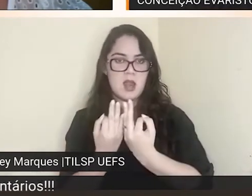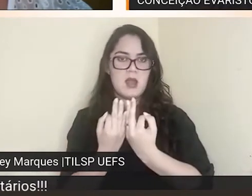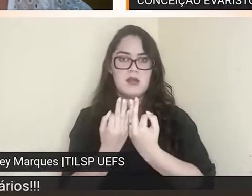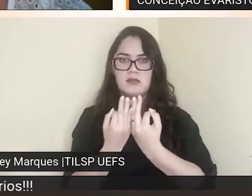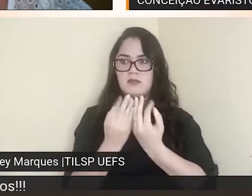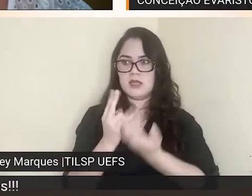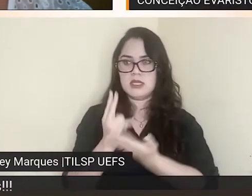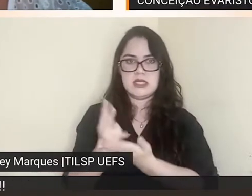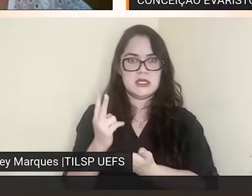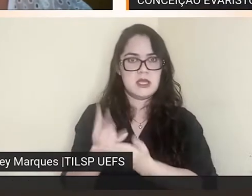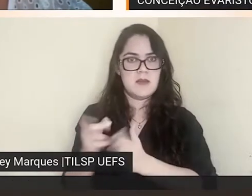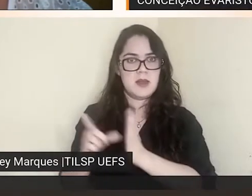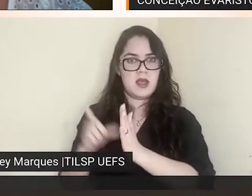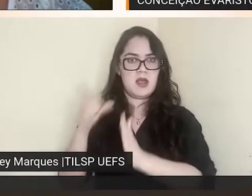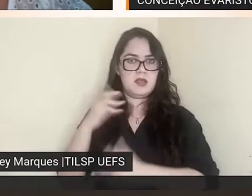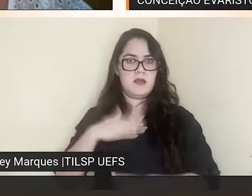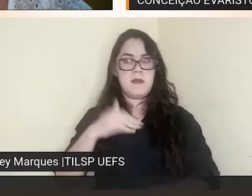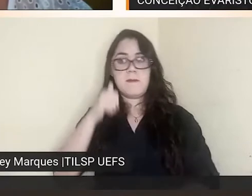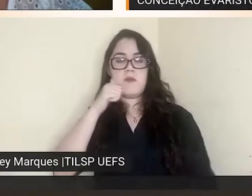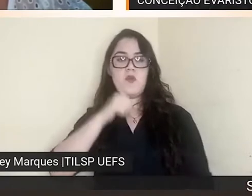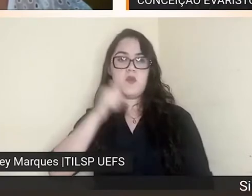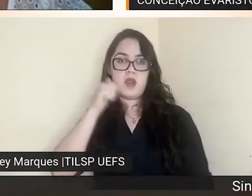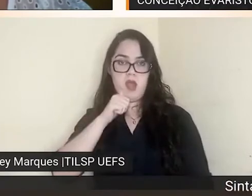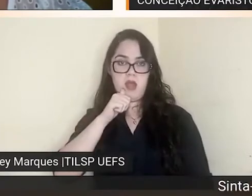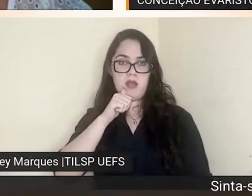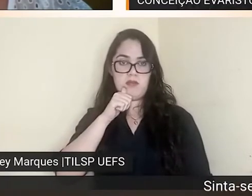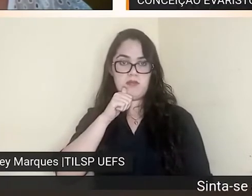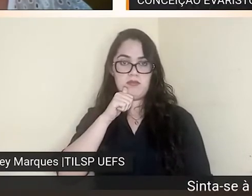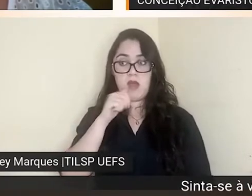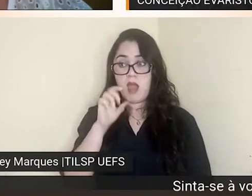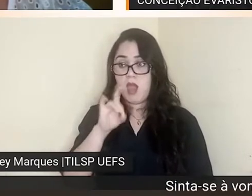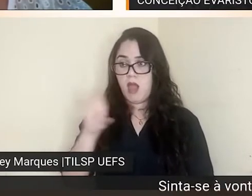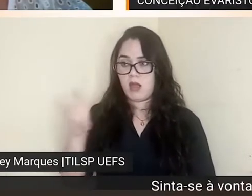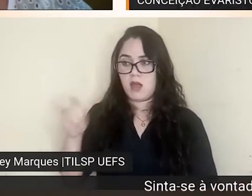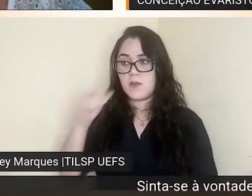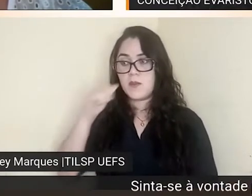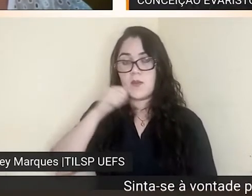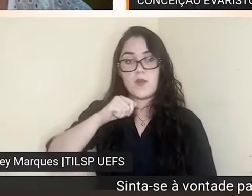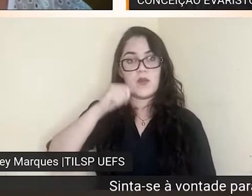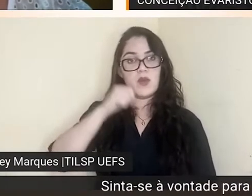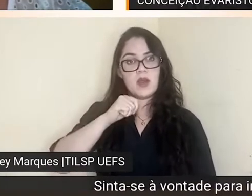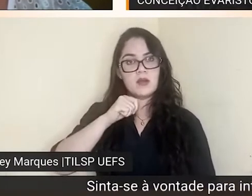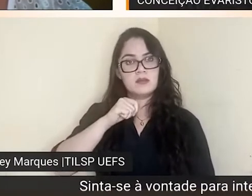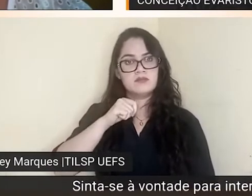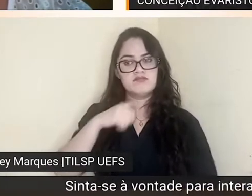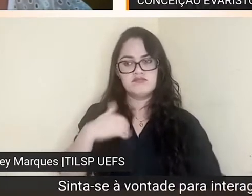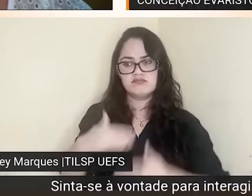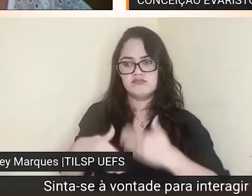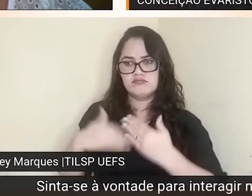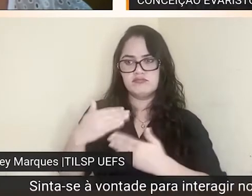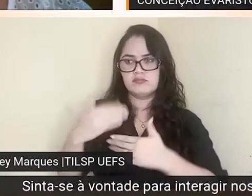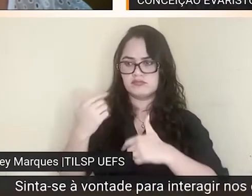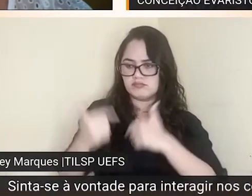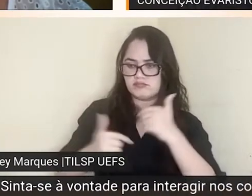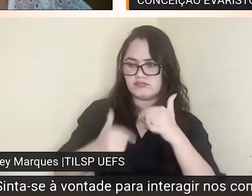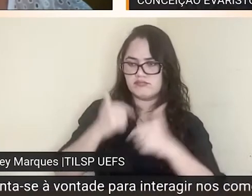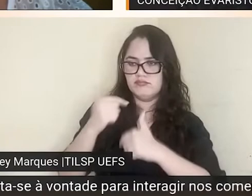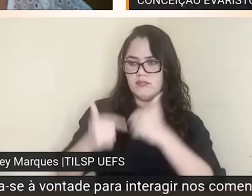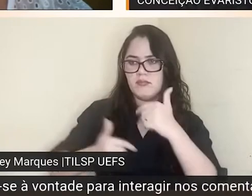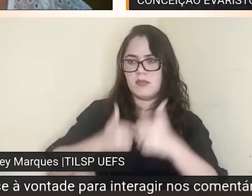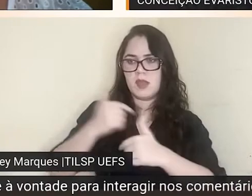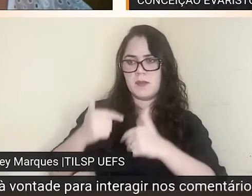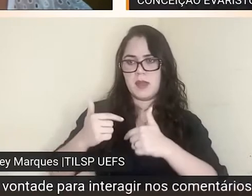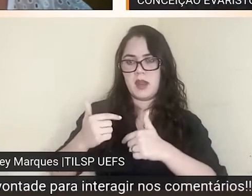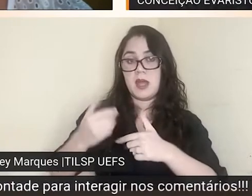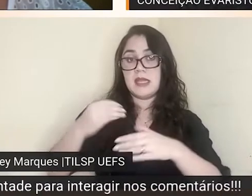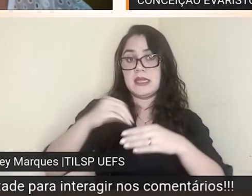que honrosamente construíram as suas vidas trabalhando nas casas de